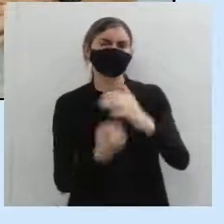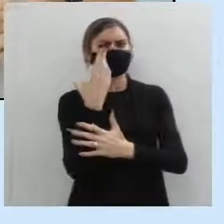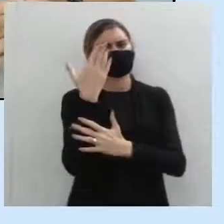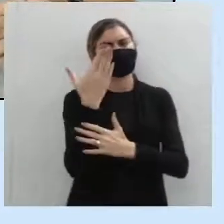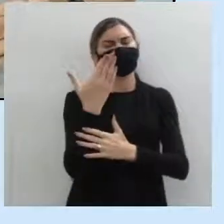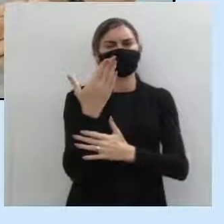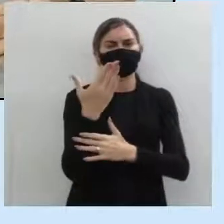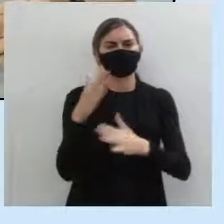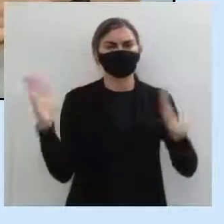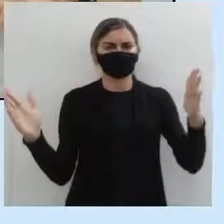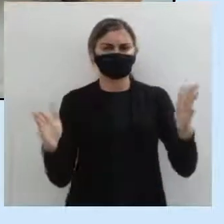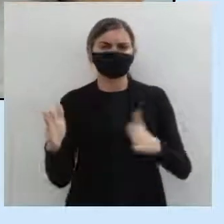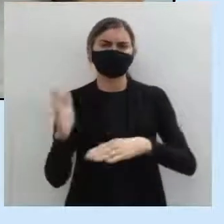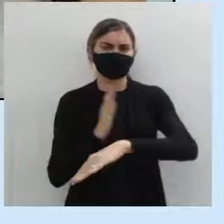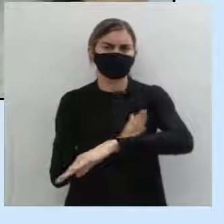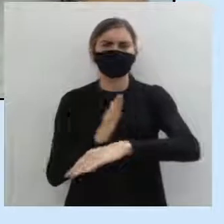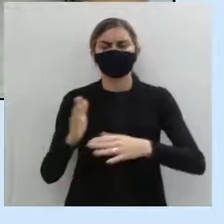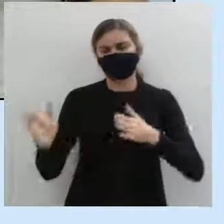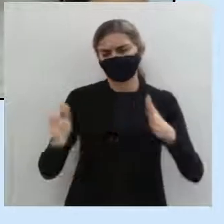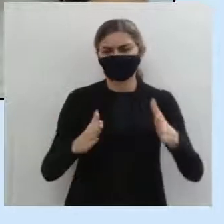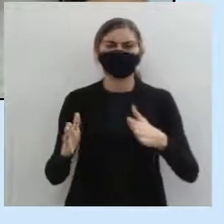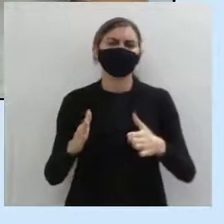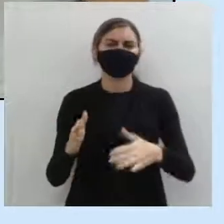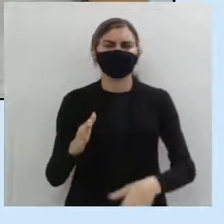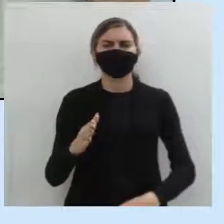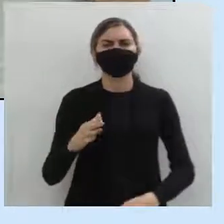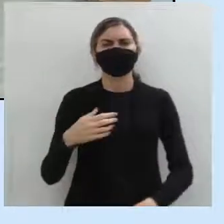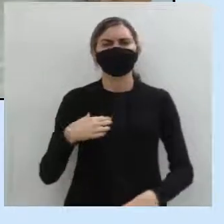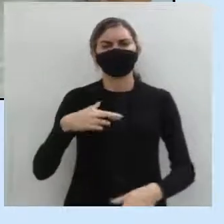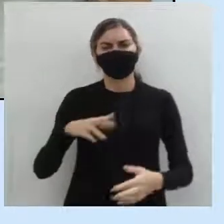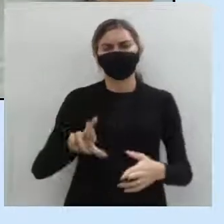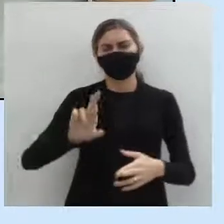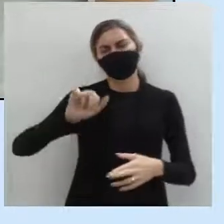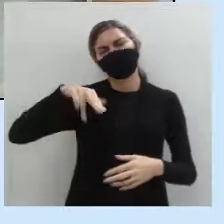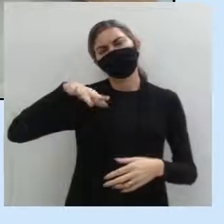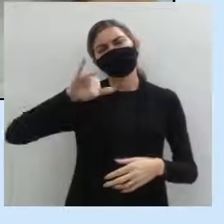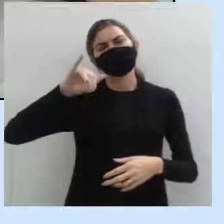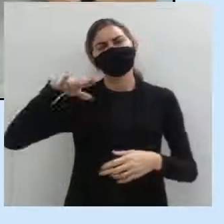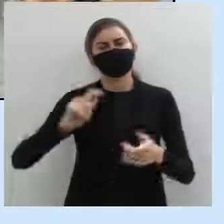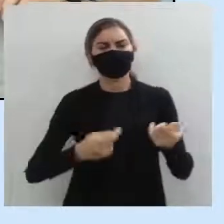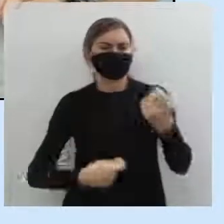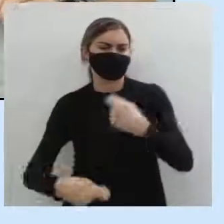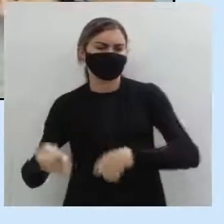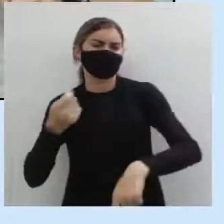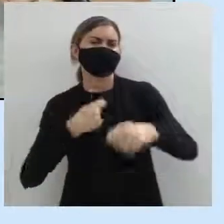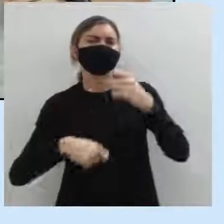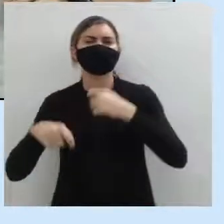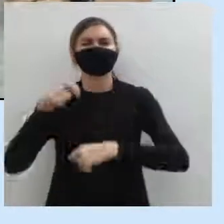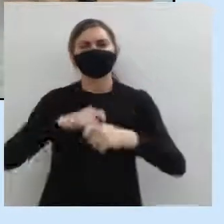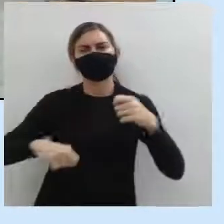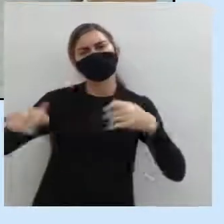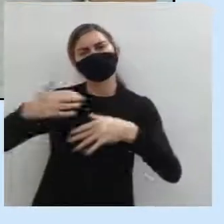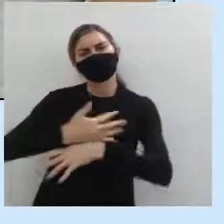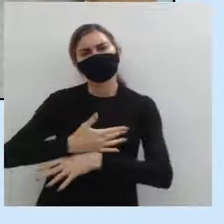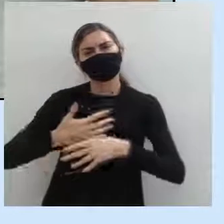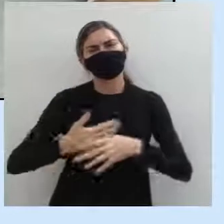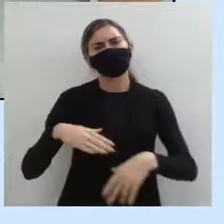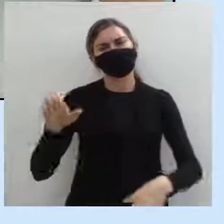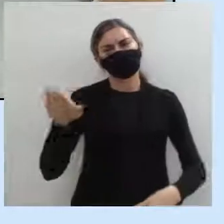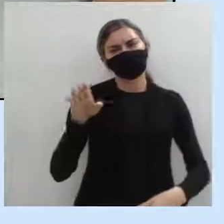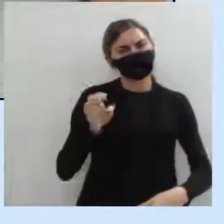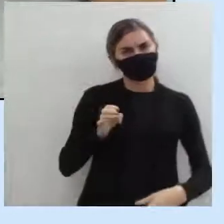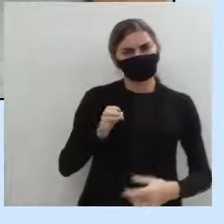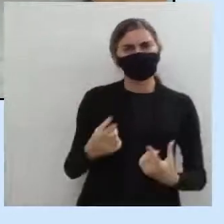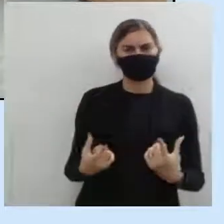a Baixa Idade Média, no período denominado de Renascimento comercial e urbano. A